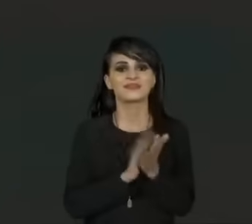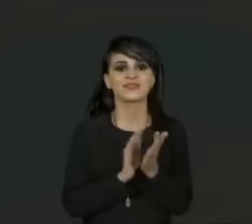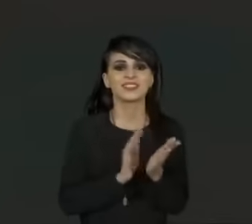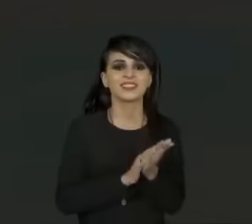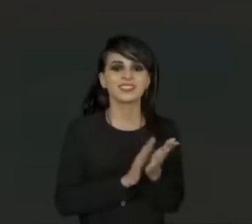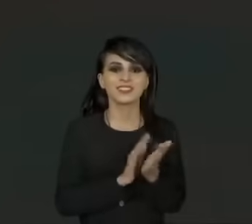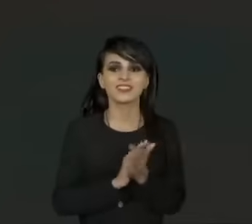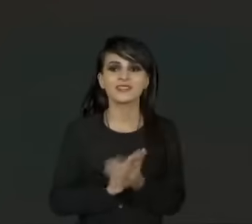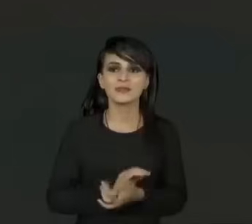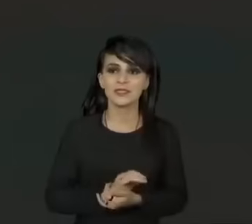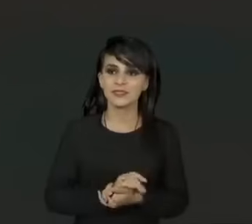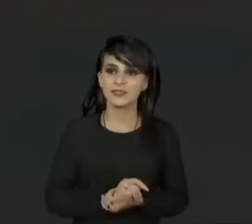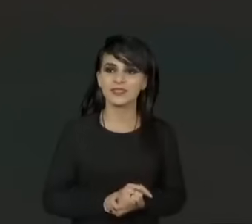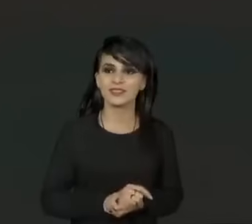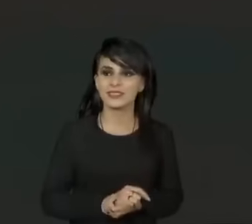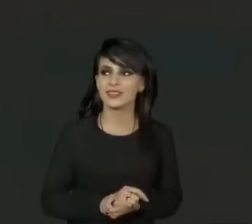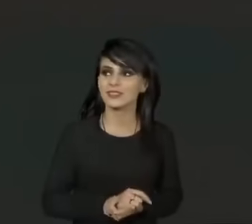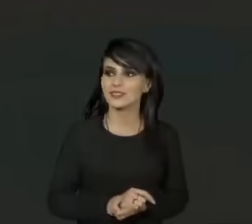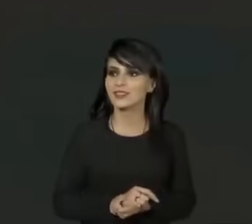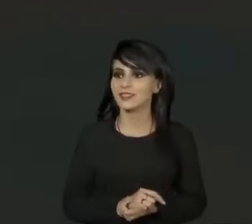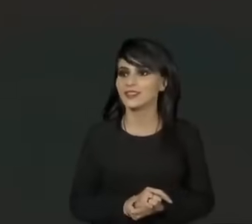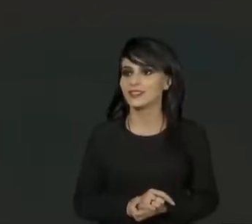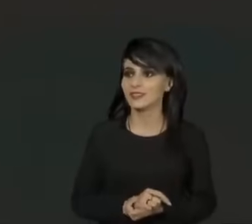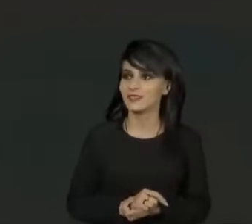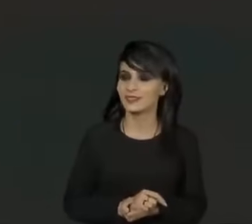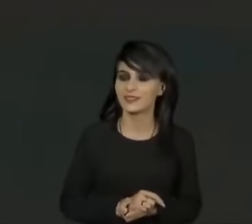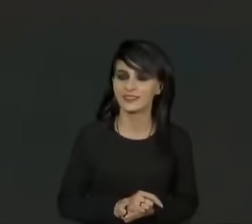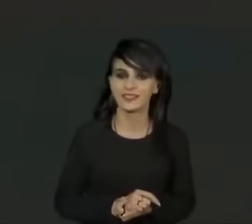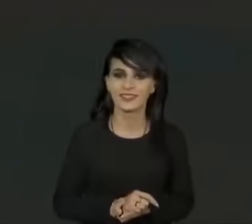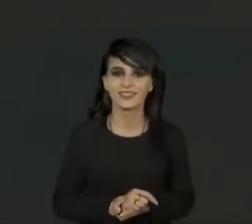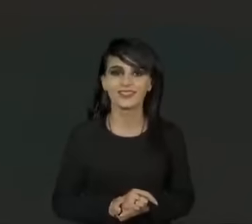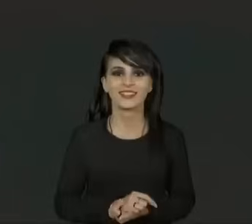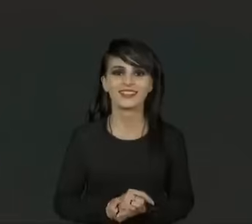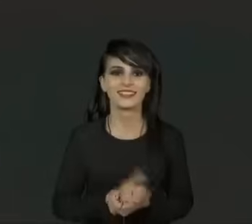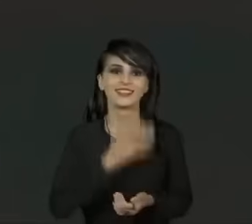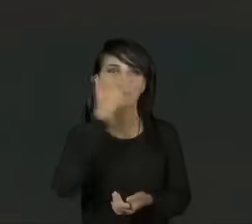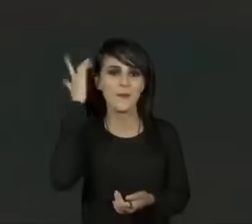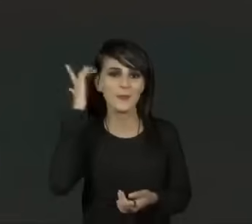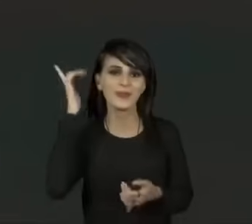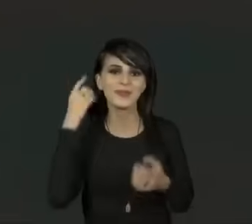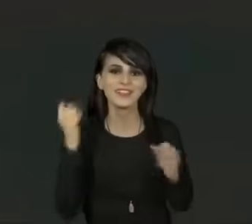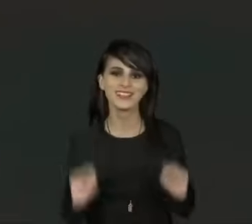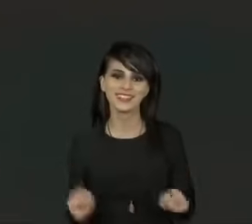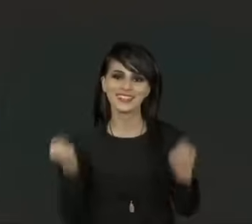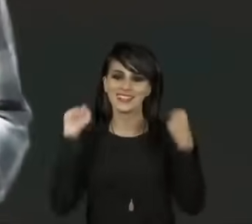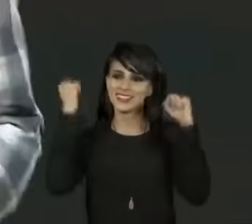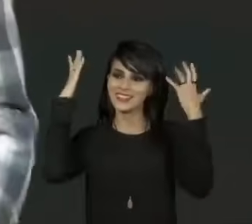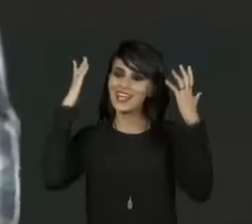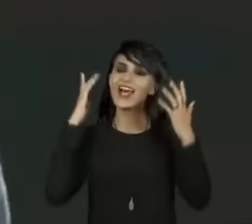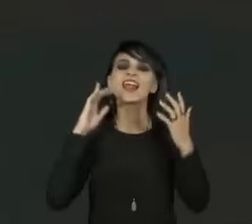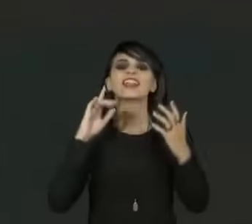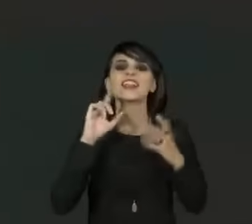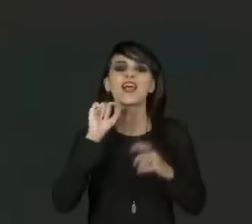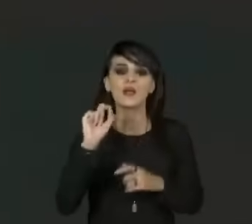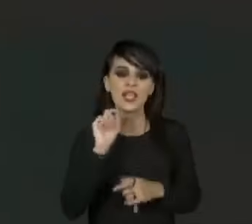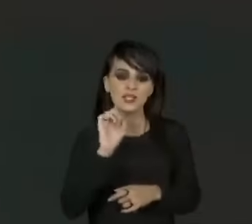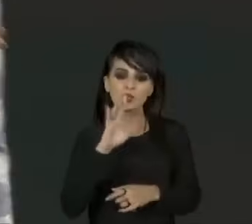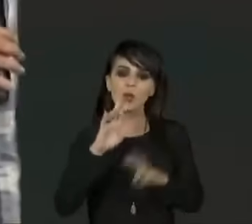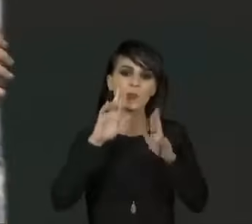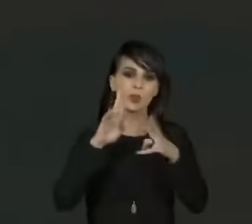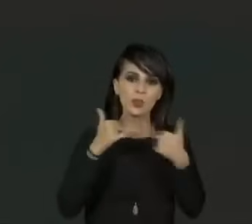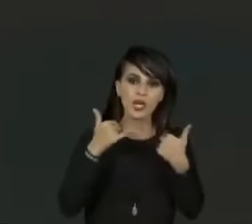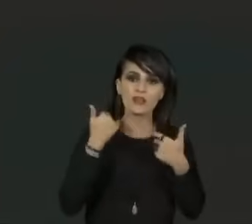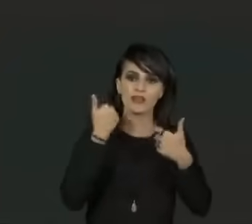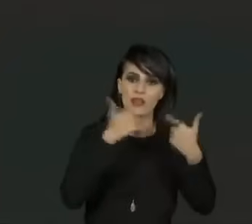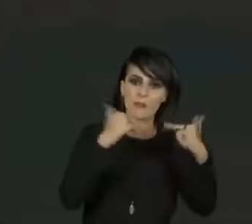irmão e também as pessoas estressadas não é só por causa